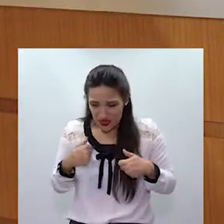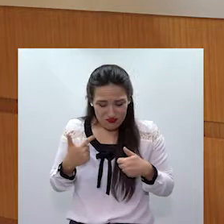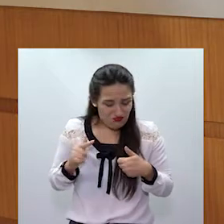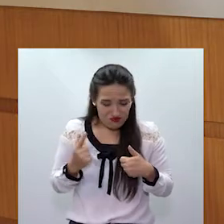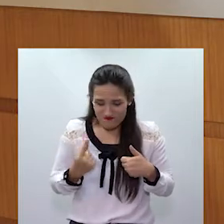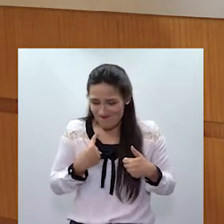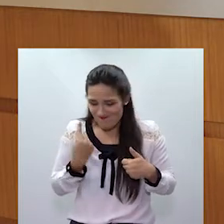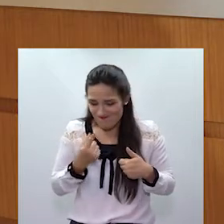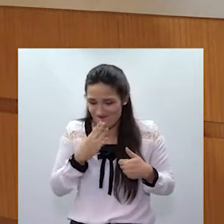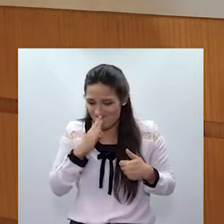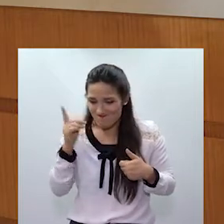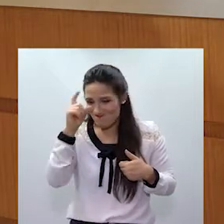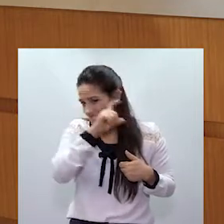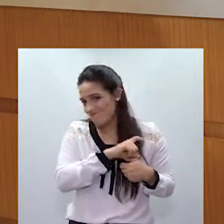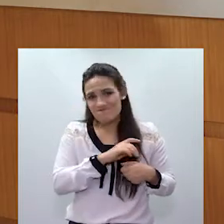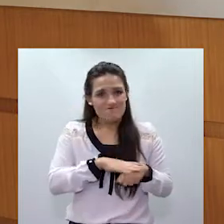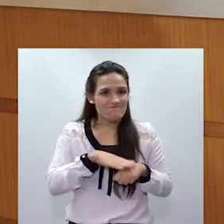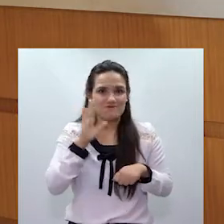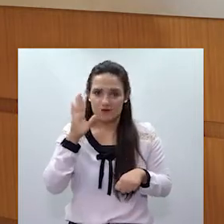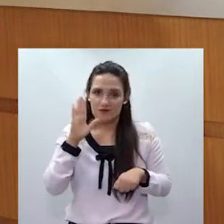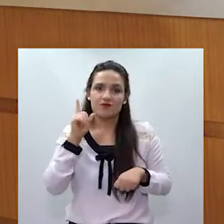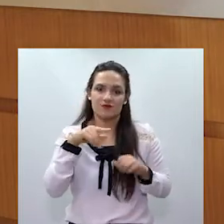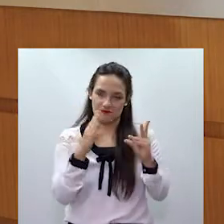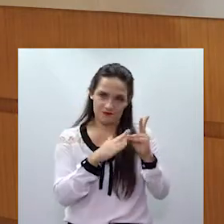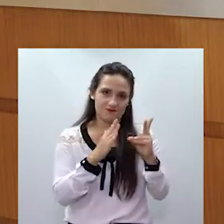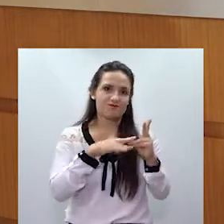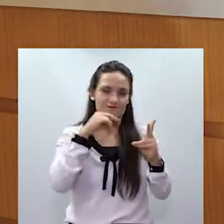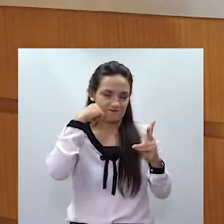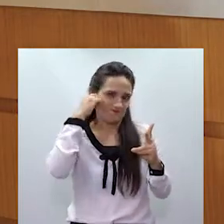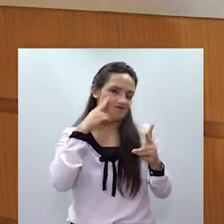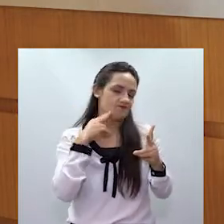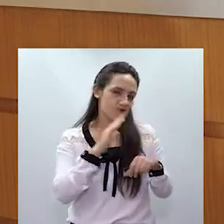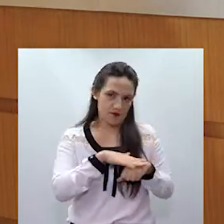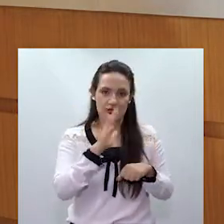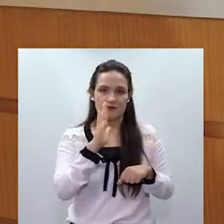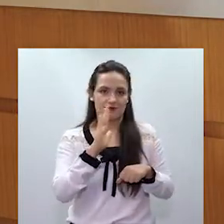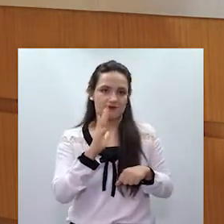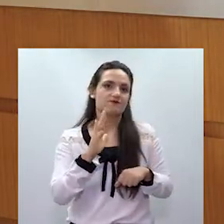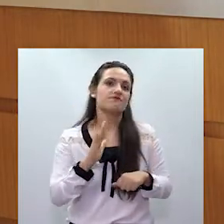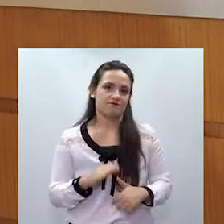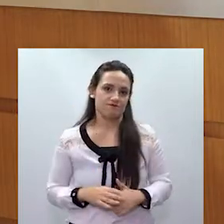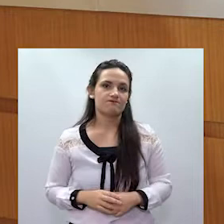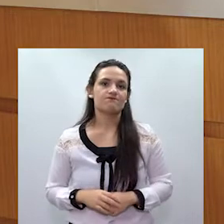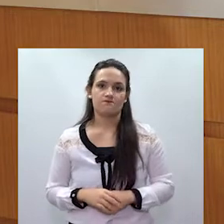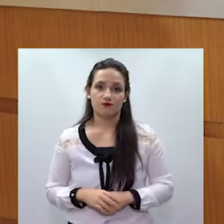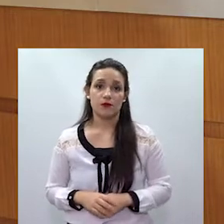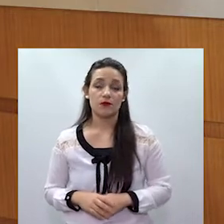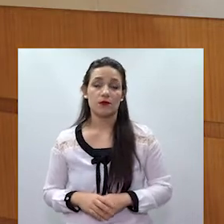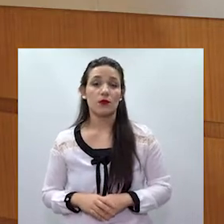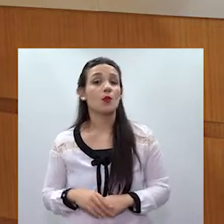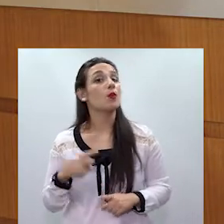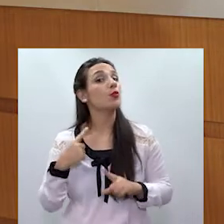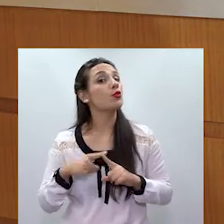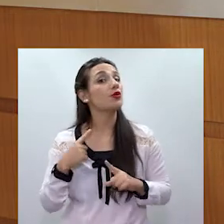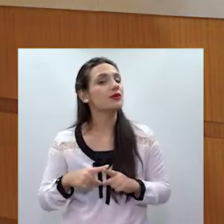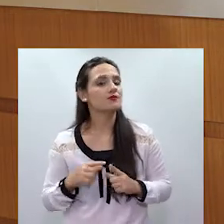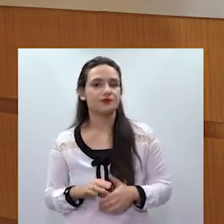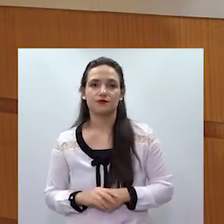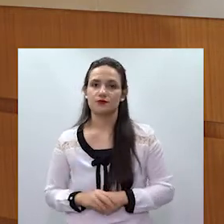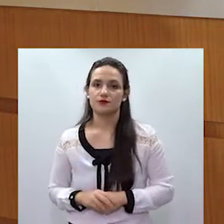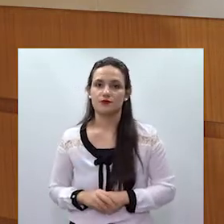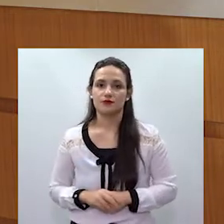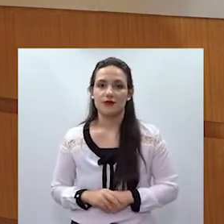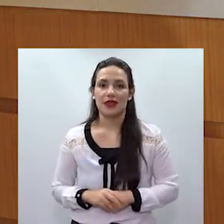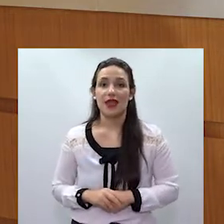de pandemia, têm sofrido mais com a violência doméstica, o que tem exacerbada a vulnerabilidade. Por quê? Nós sabemos que as mulheres